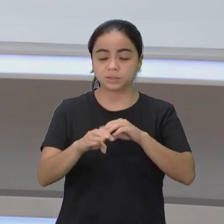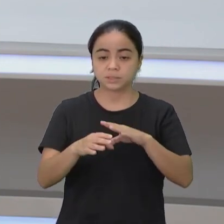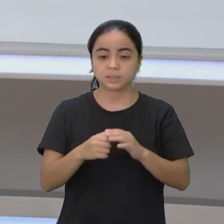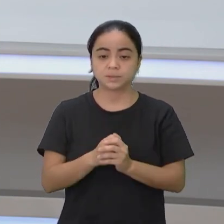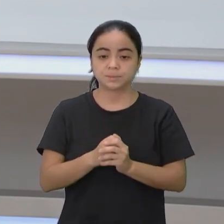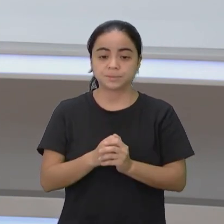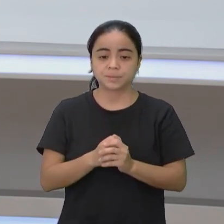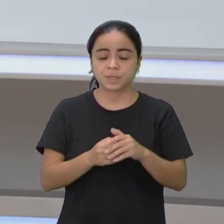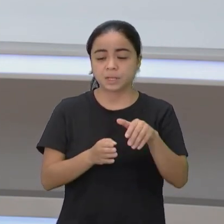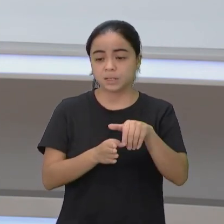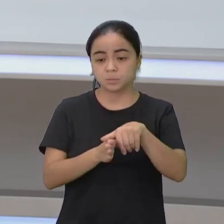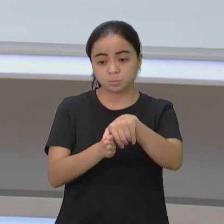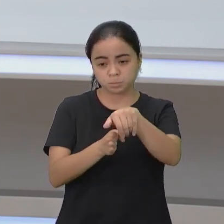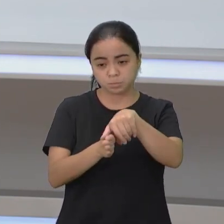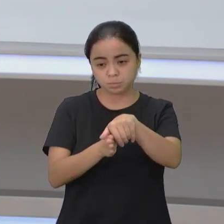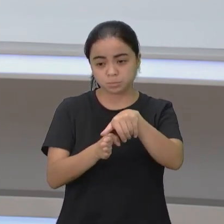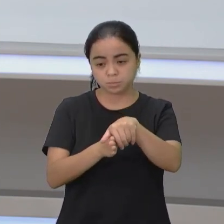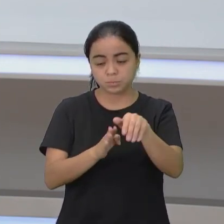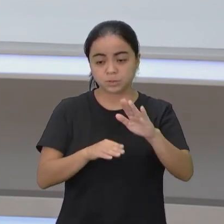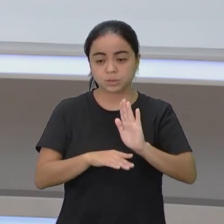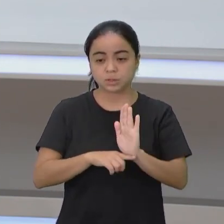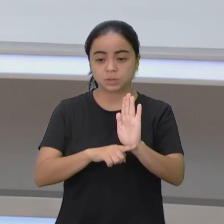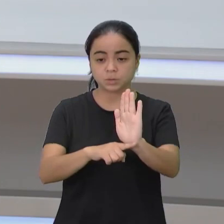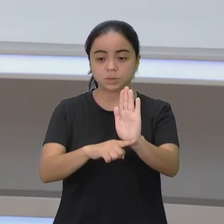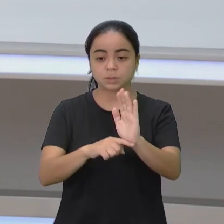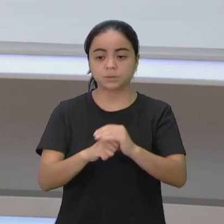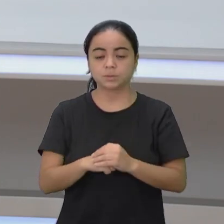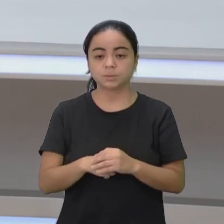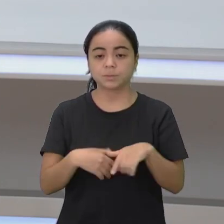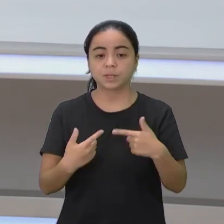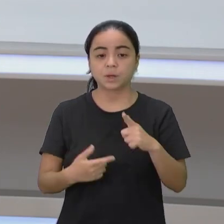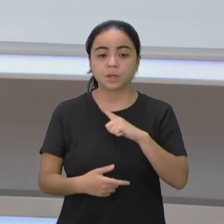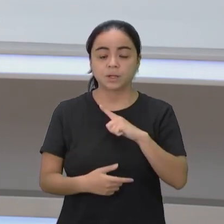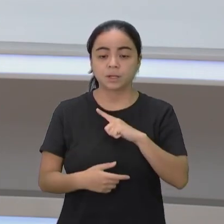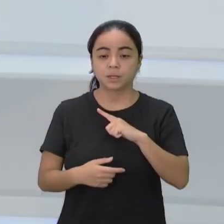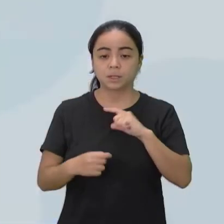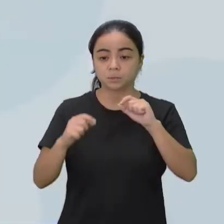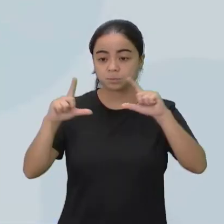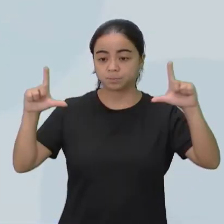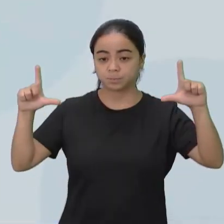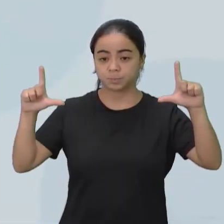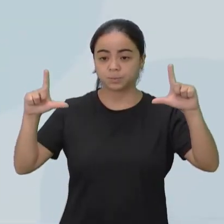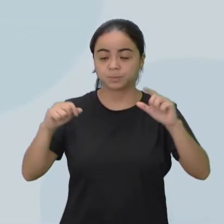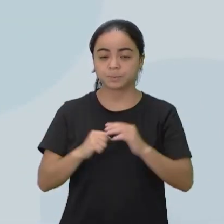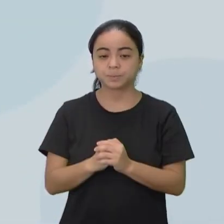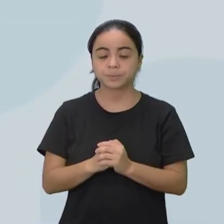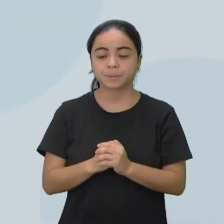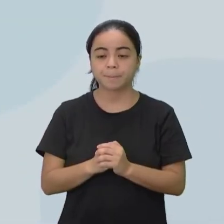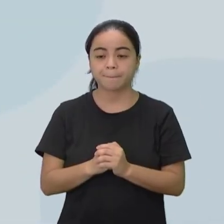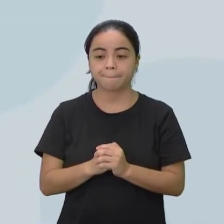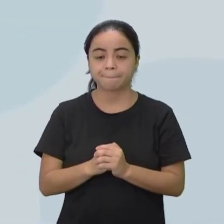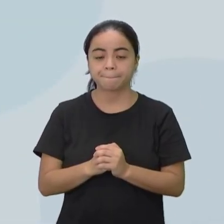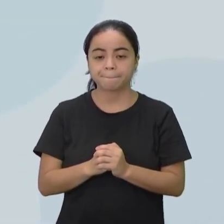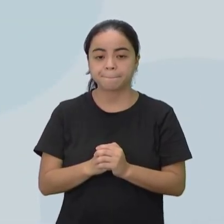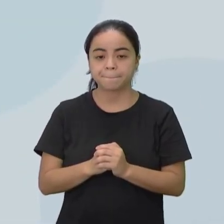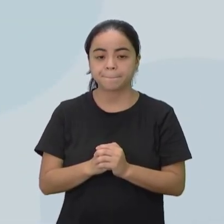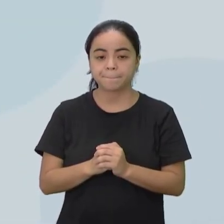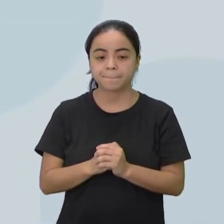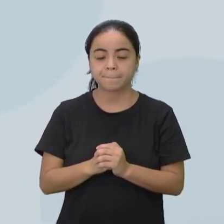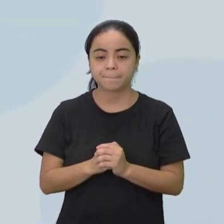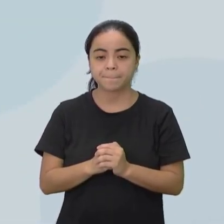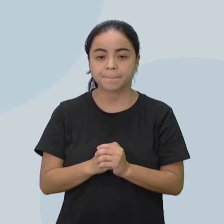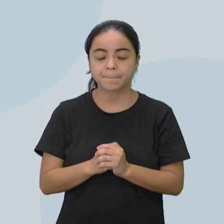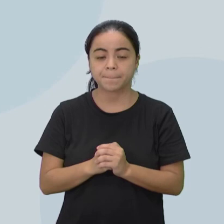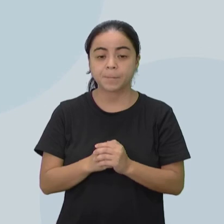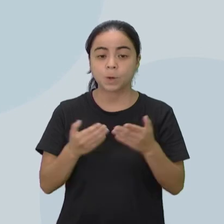para você, ajudando você na construção aí, tá bom? Eu tenho aqui um mural aqui, ó, o que a gente vai deixar de mural para vocês?